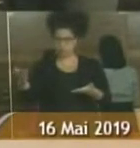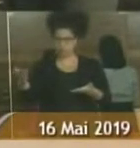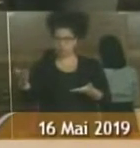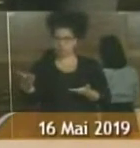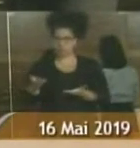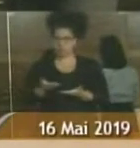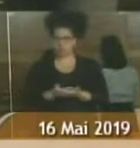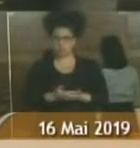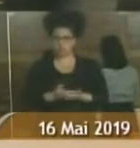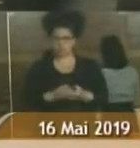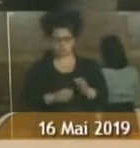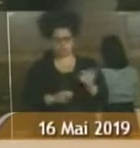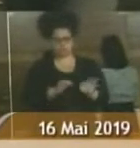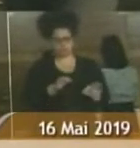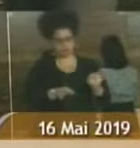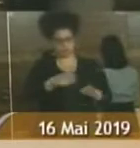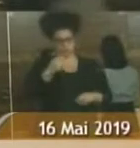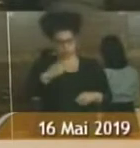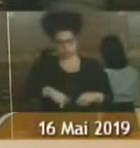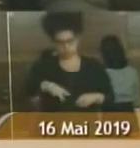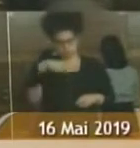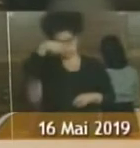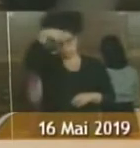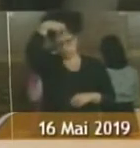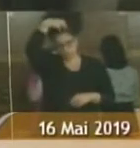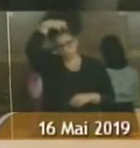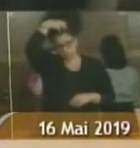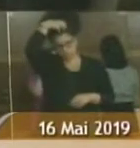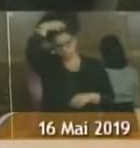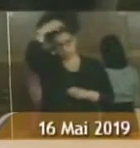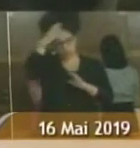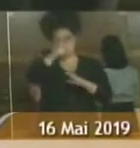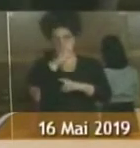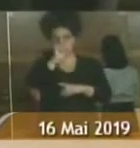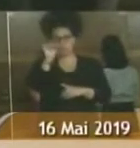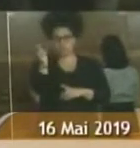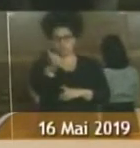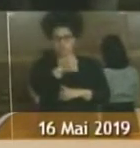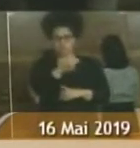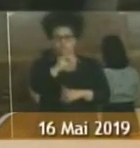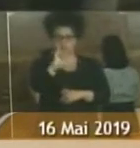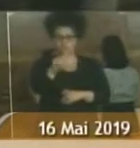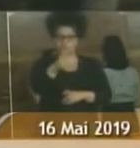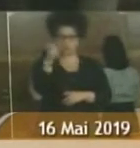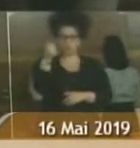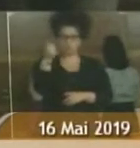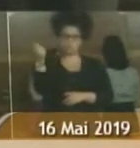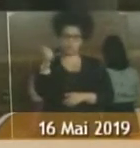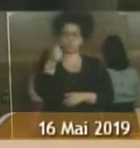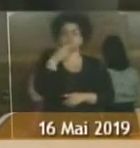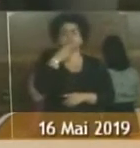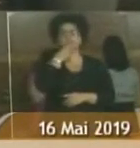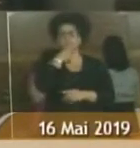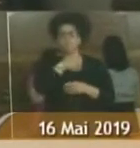002/2019 da Procuradoria-Geral do Município, datado em 11 de janeiro de 2019, seus anexos ofício número